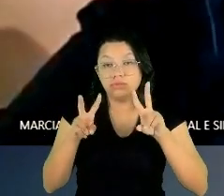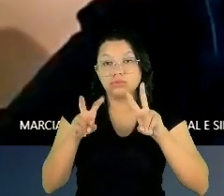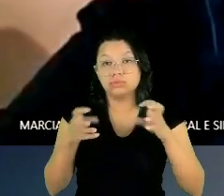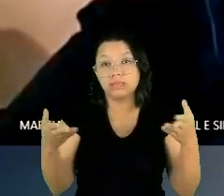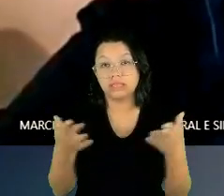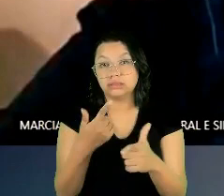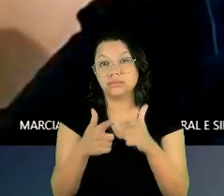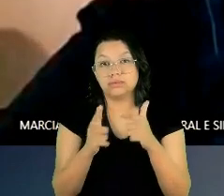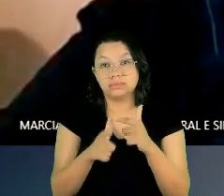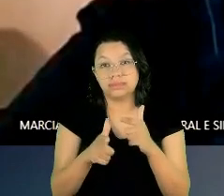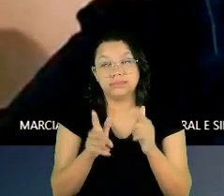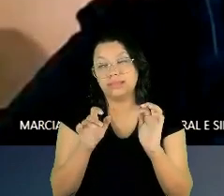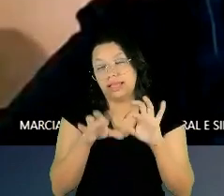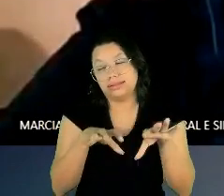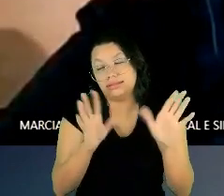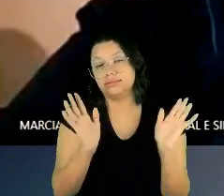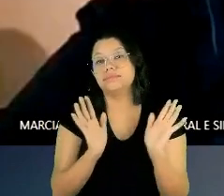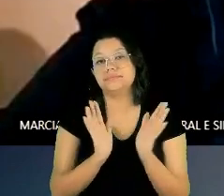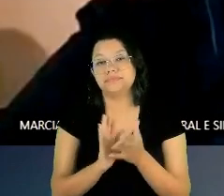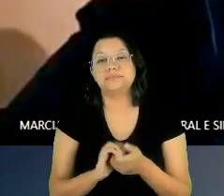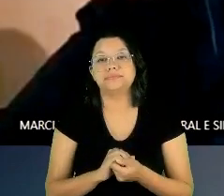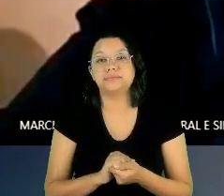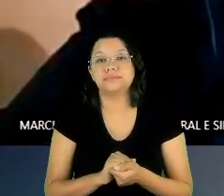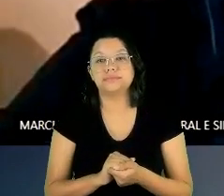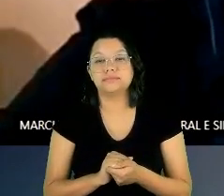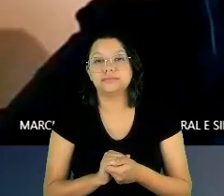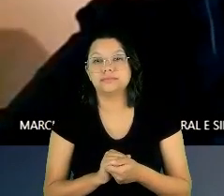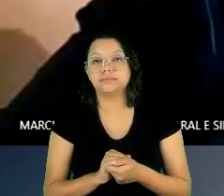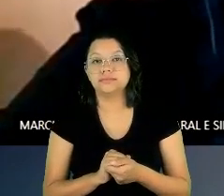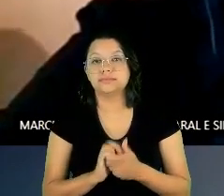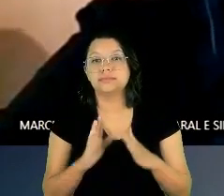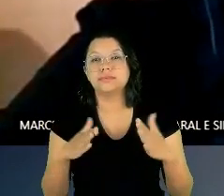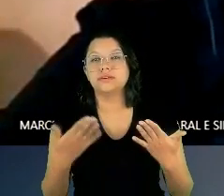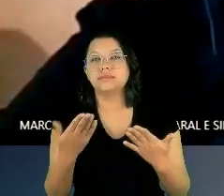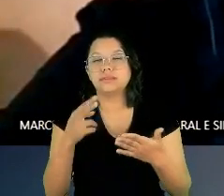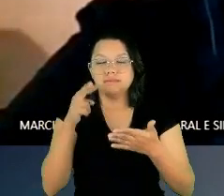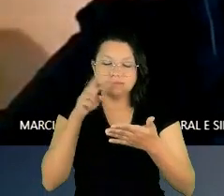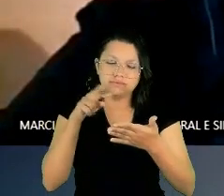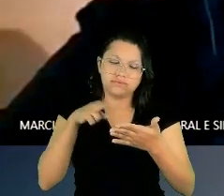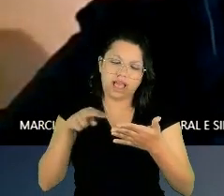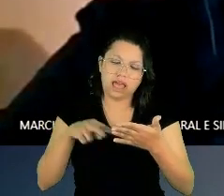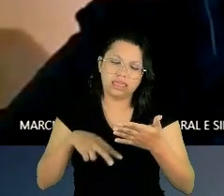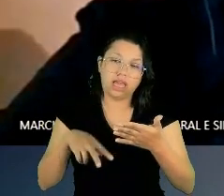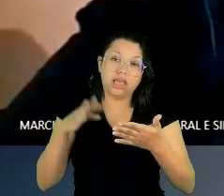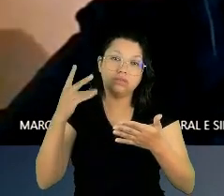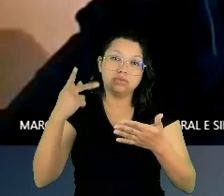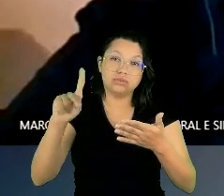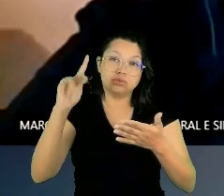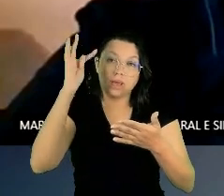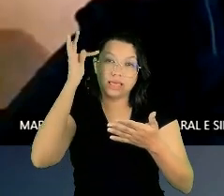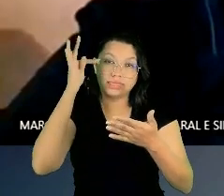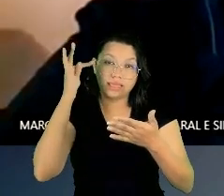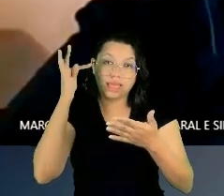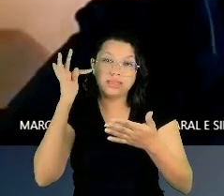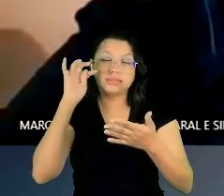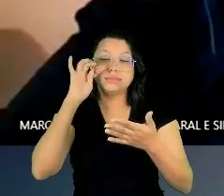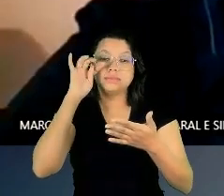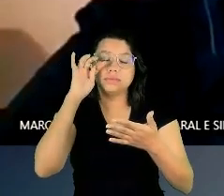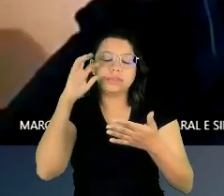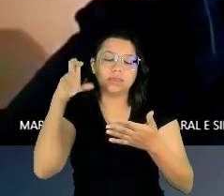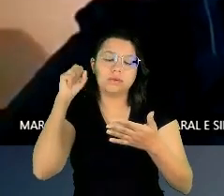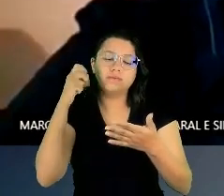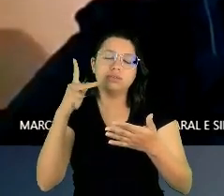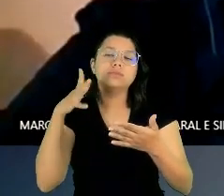perspectiva sobre esses problemas acaba sendo essa mesmo, né? E quando eu estava lendo a tese e ouvindo agora aqui